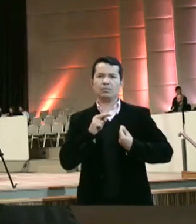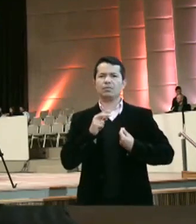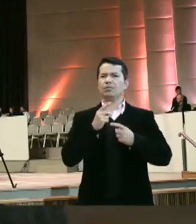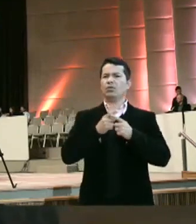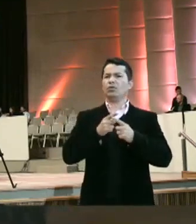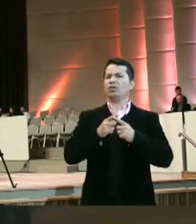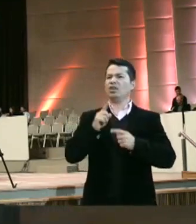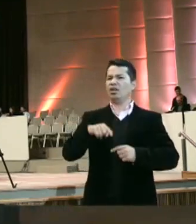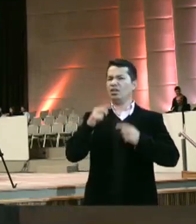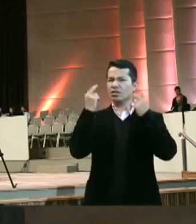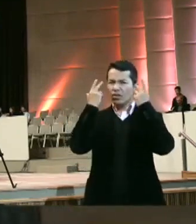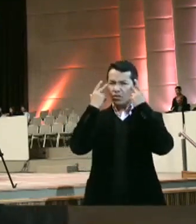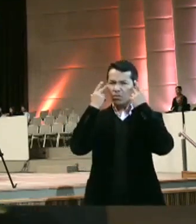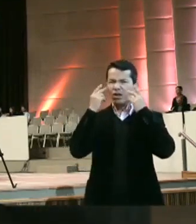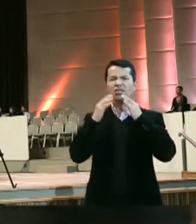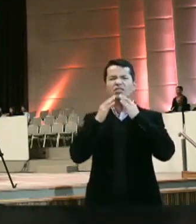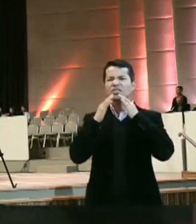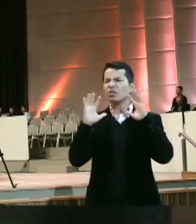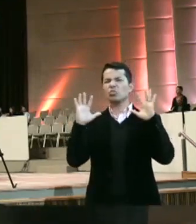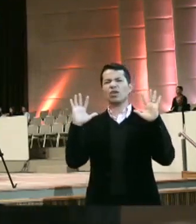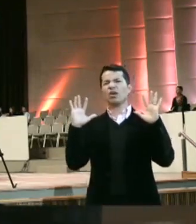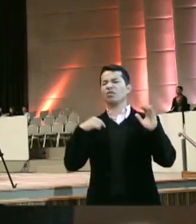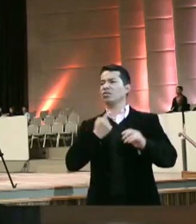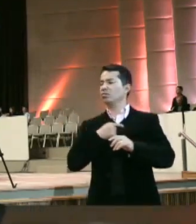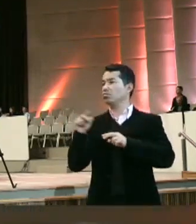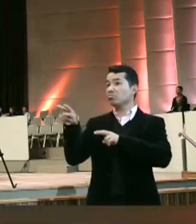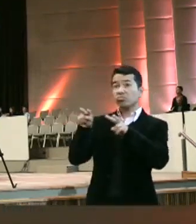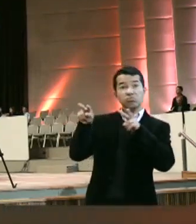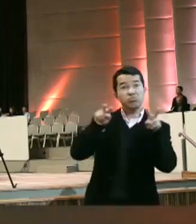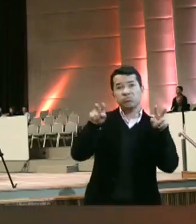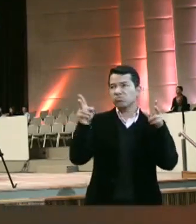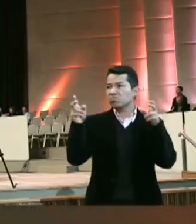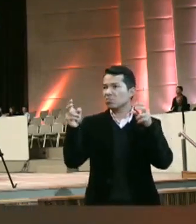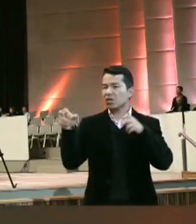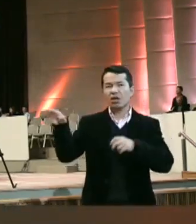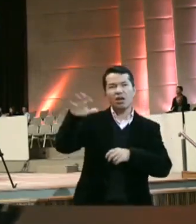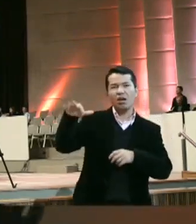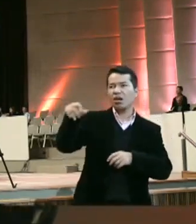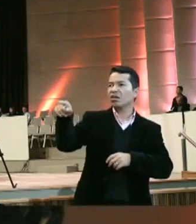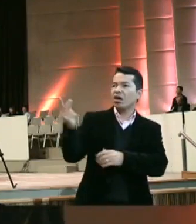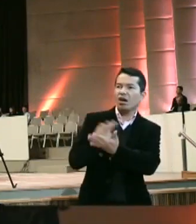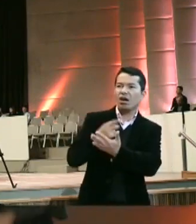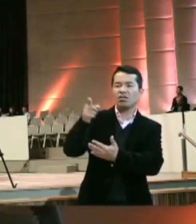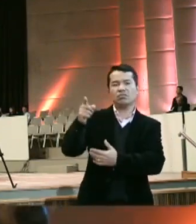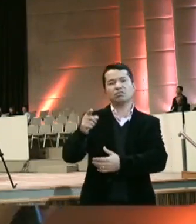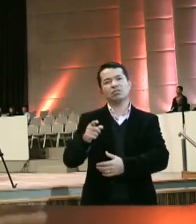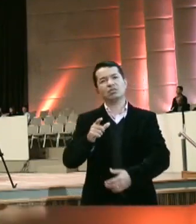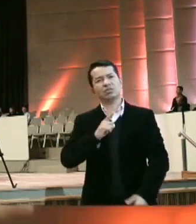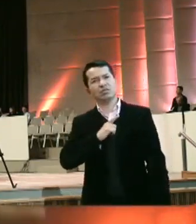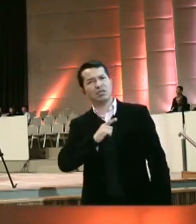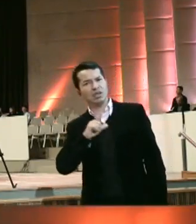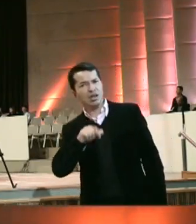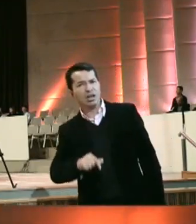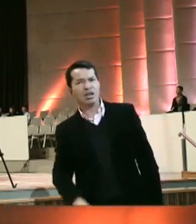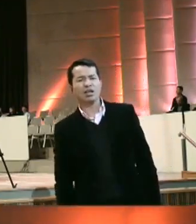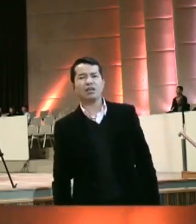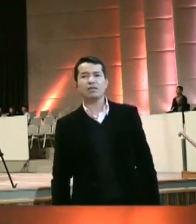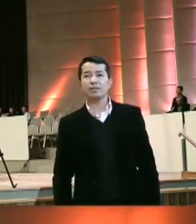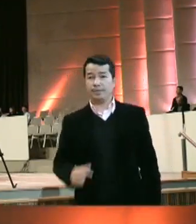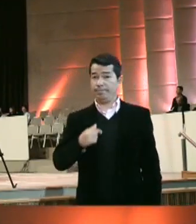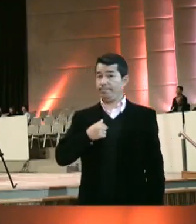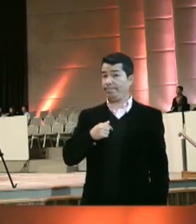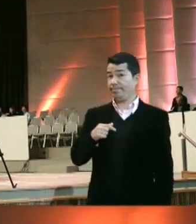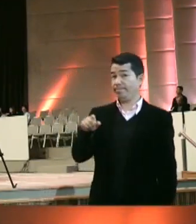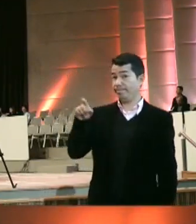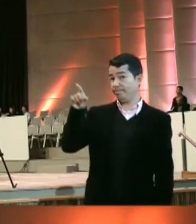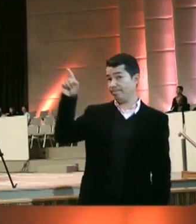estava em Bangladesh, num culto numa igreja batista, e de repente chegou um momento do culto muito diferente.